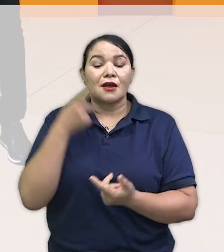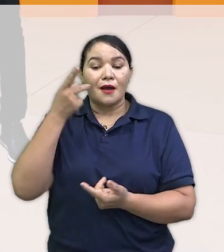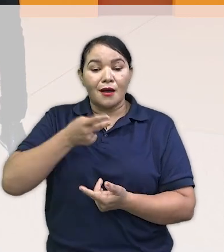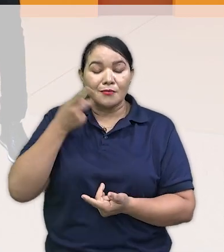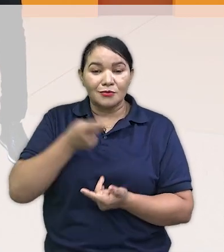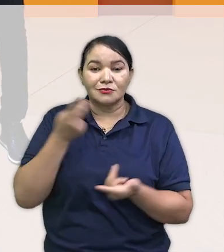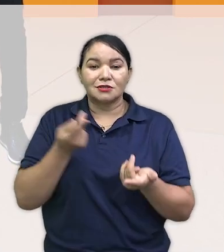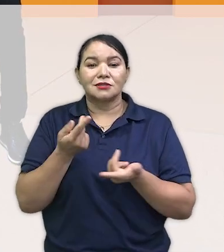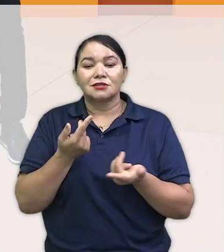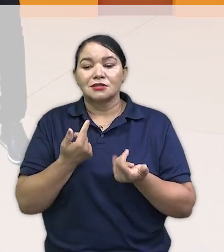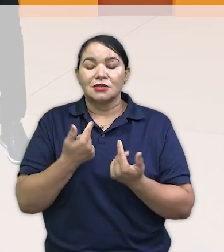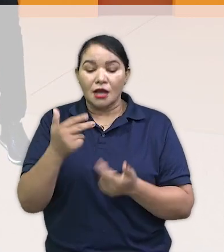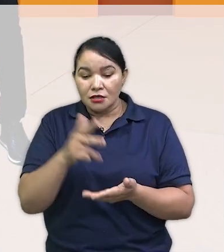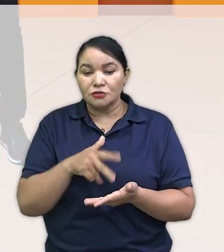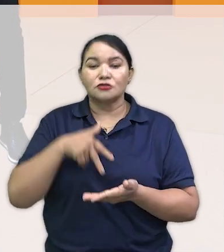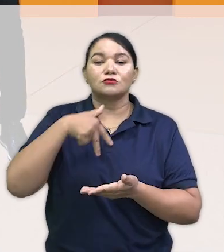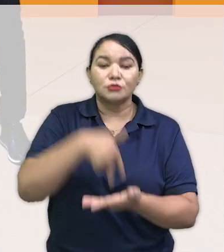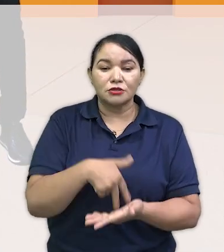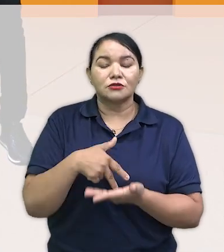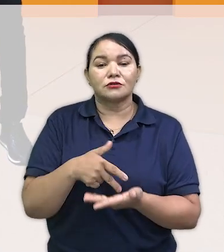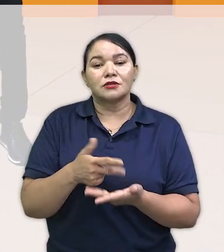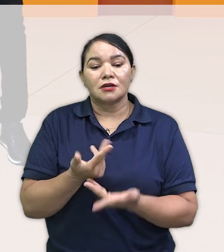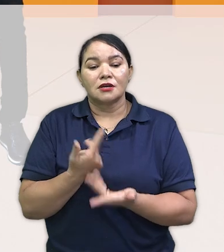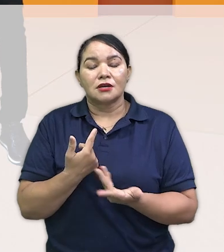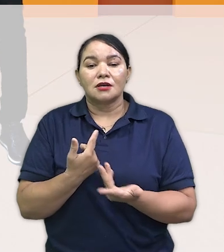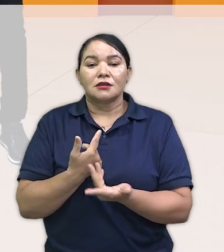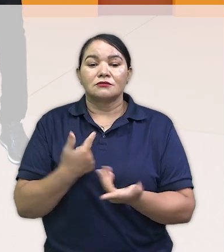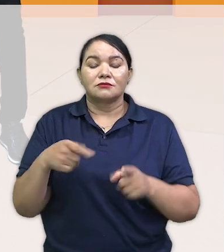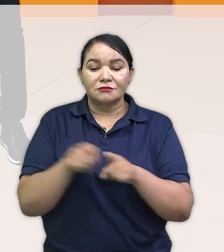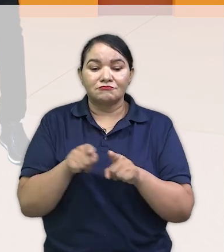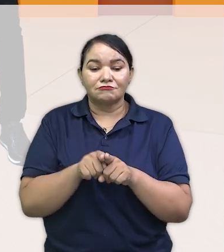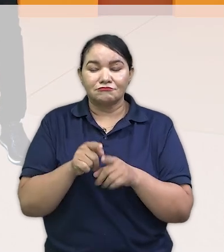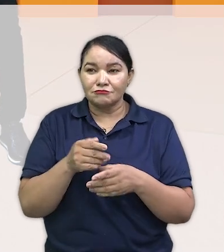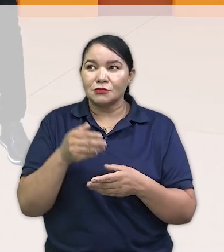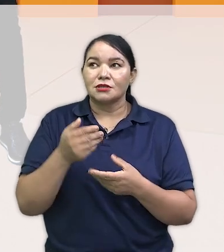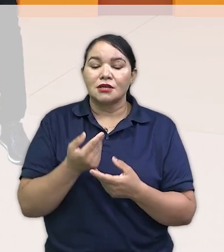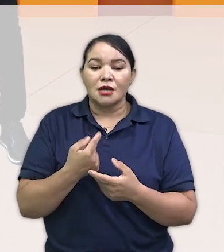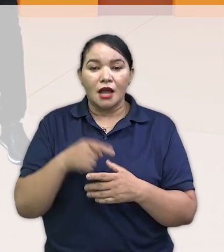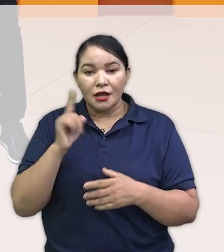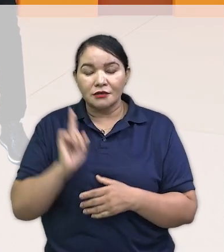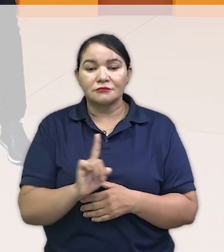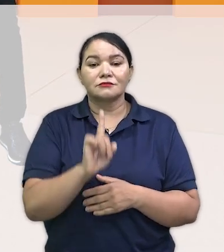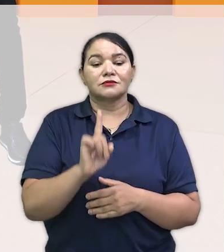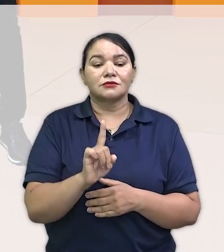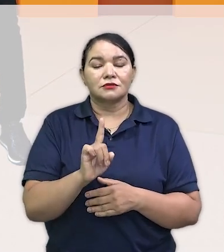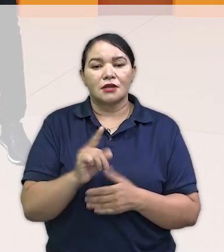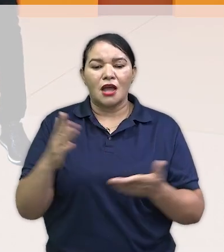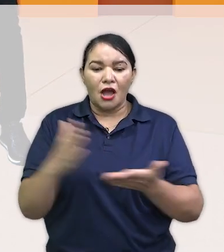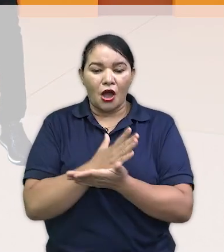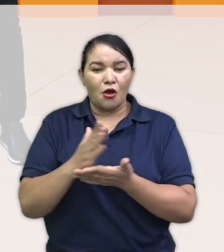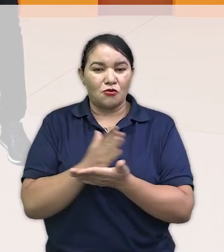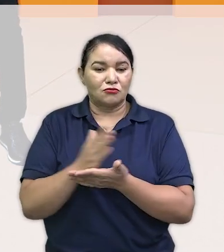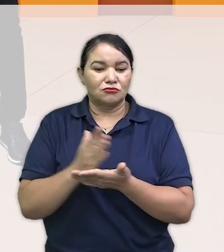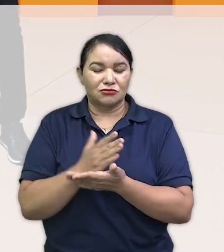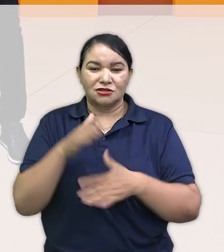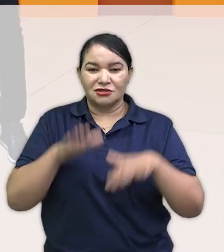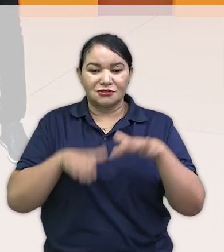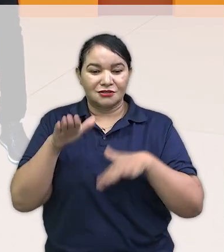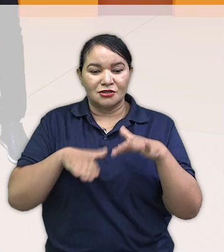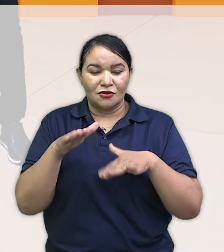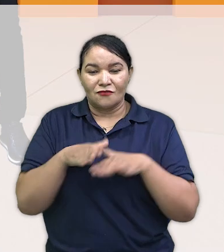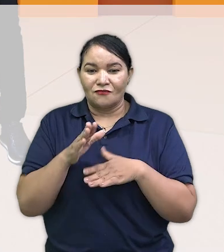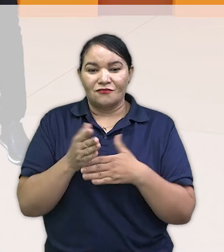interessados e tomando conta, e se elegendo, né? Alguns a gente preferia que eles nem tivessem